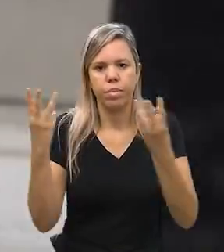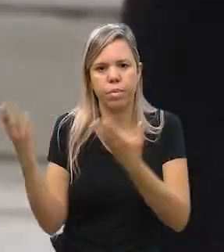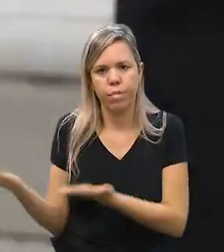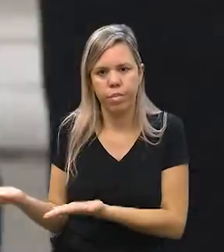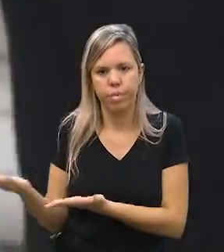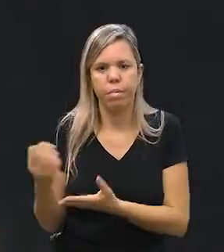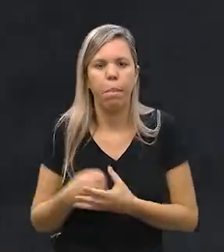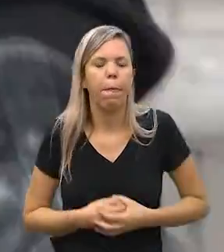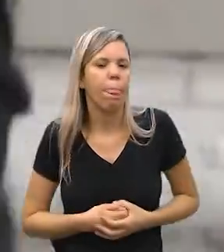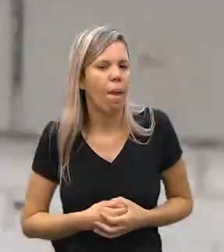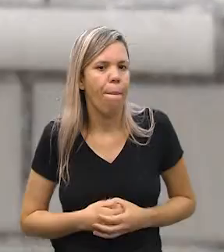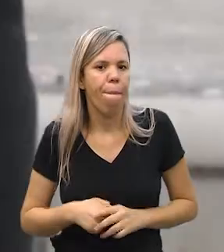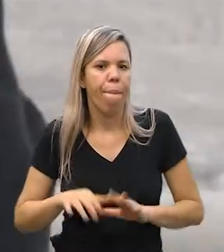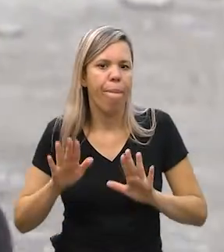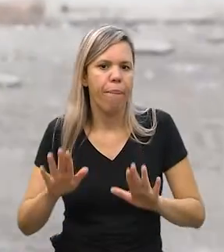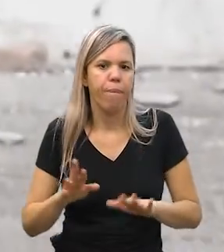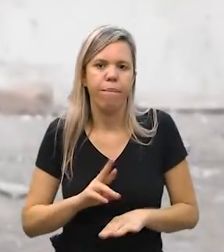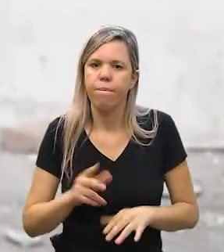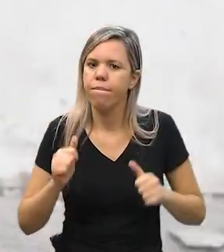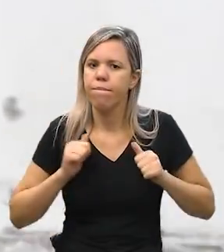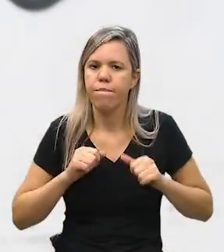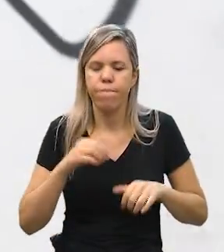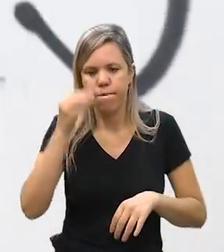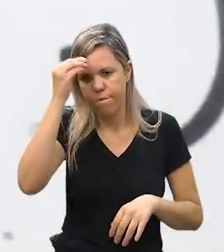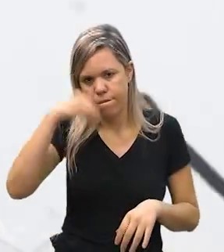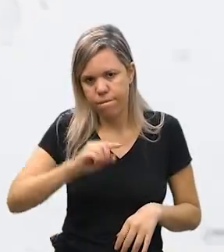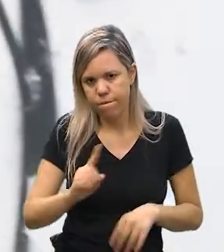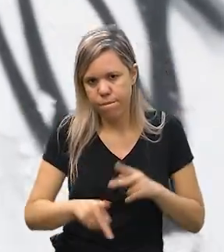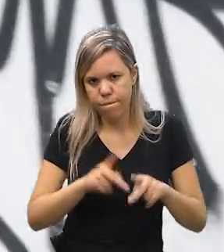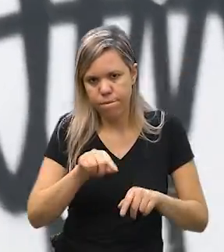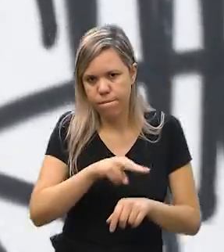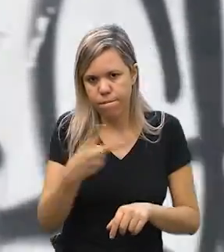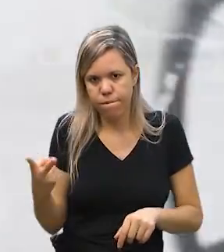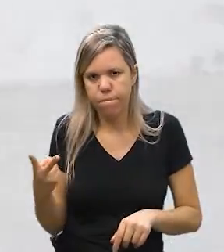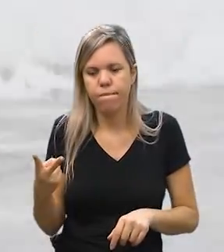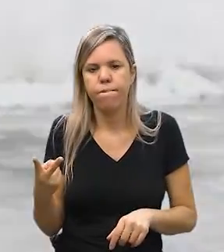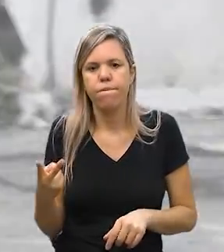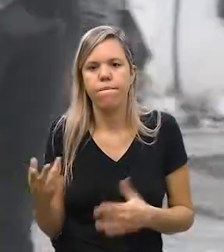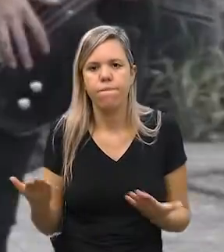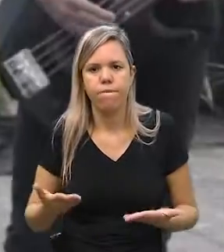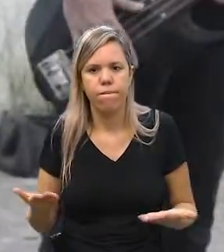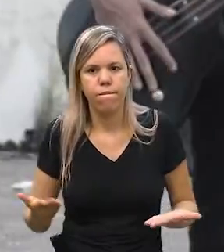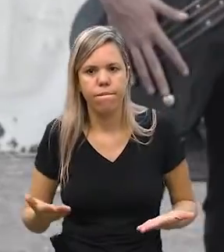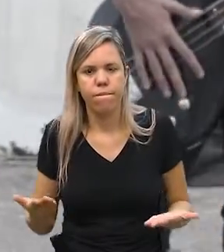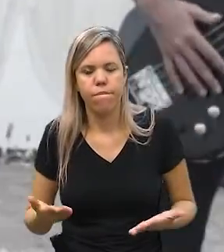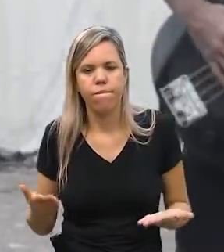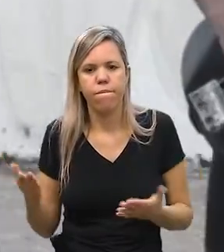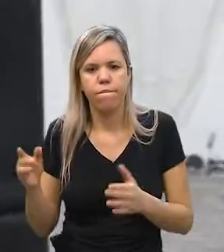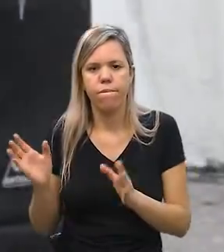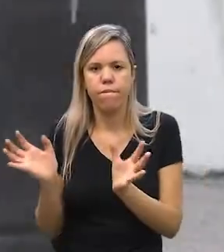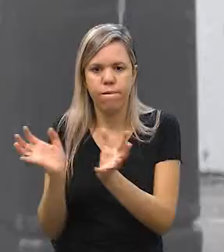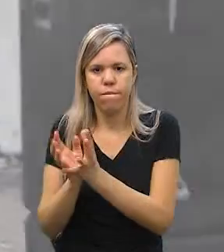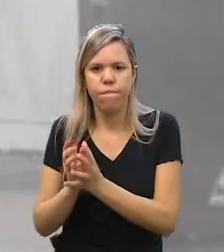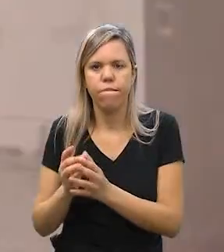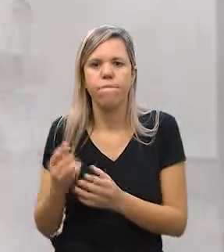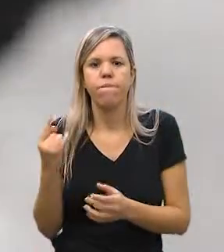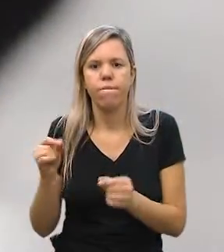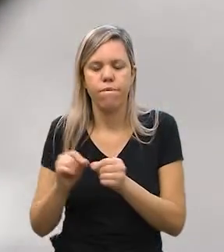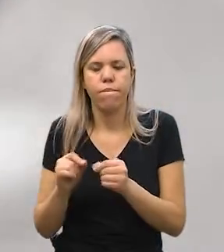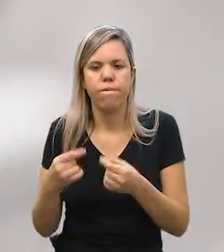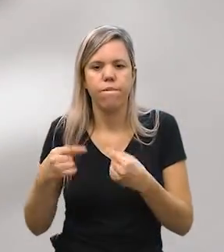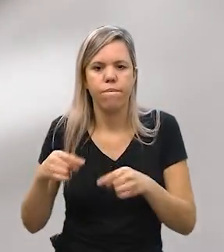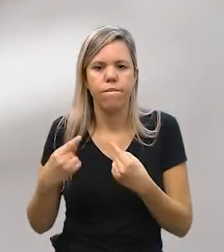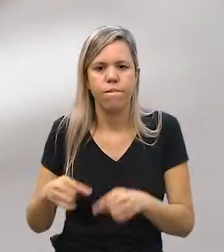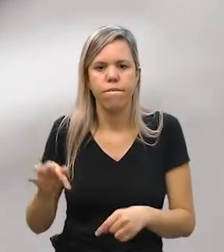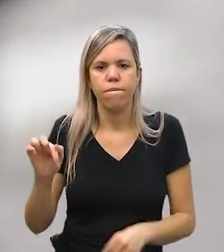por causa disso. Mas isso não desanimou a rapaziada, pelo contrário, hein? Recentemente, a Rose lançou o clipe da música